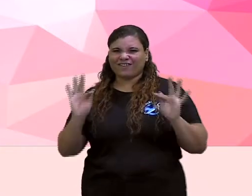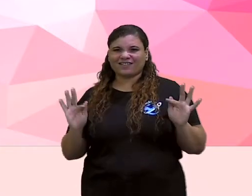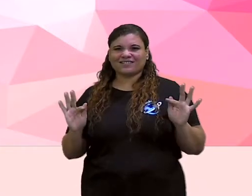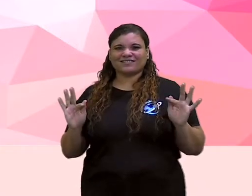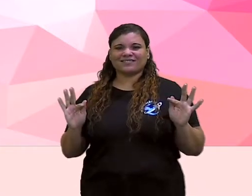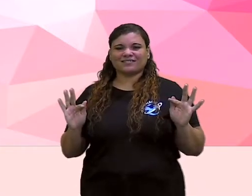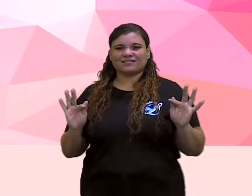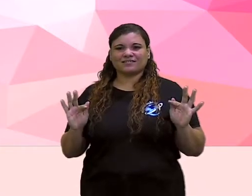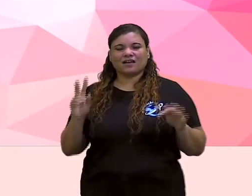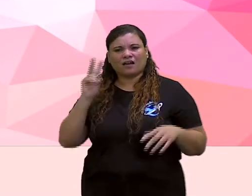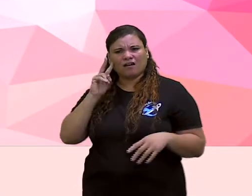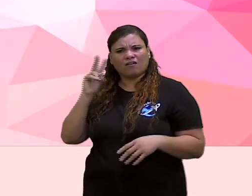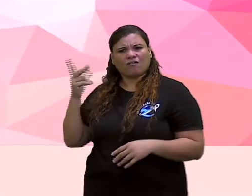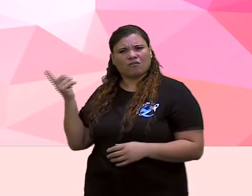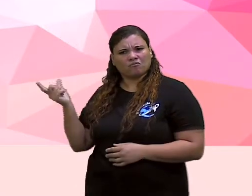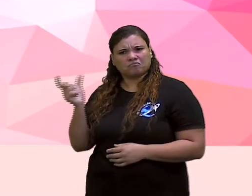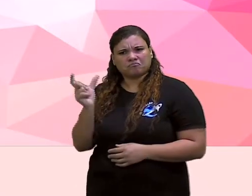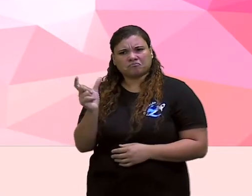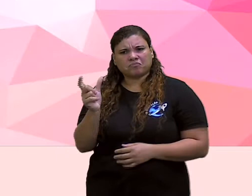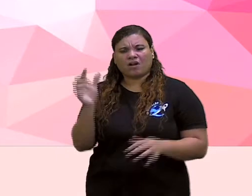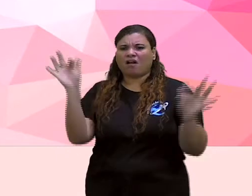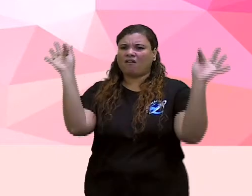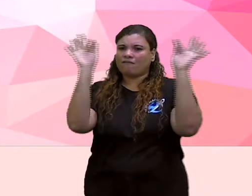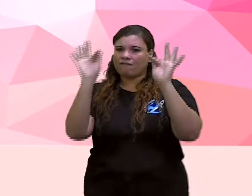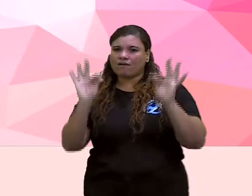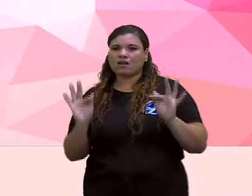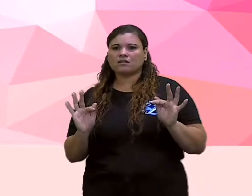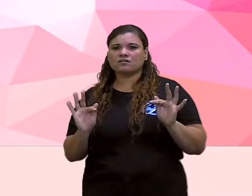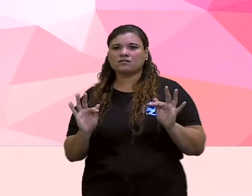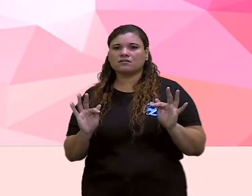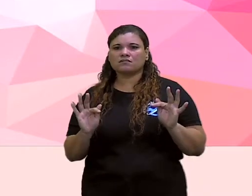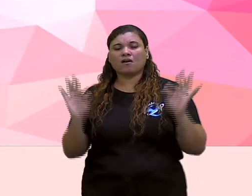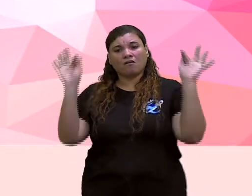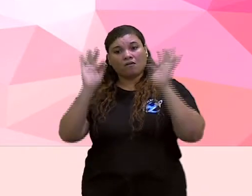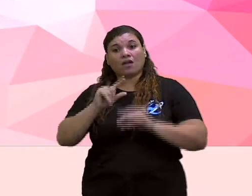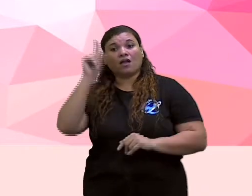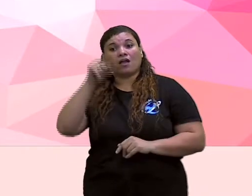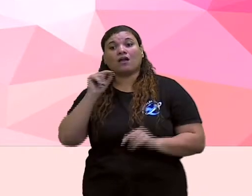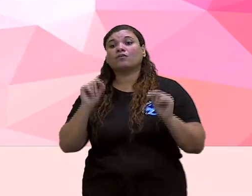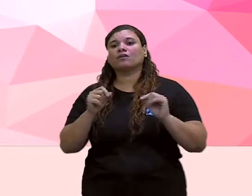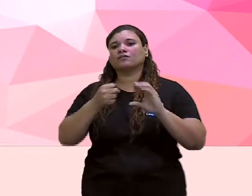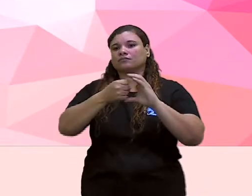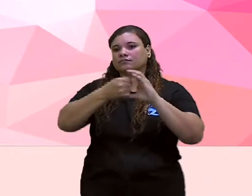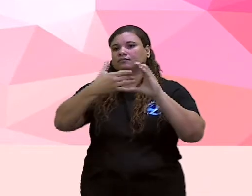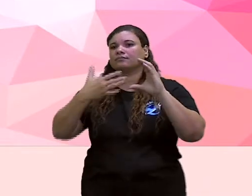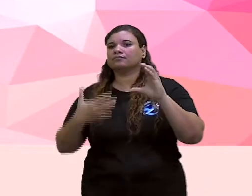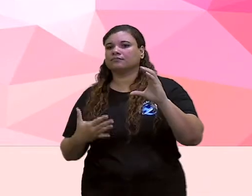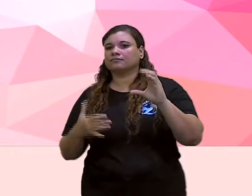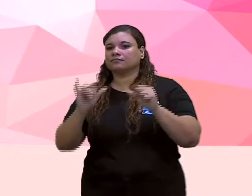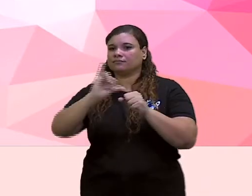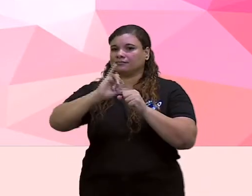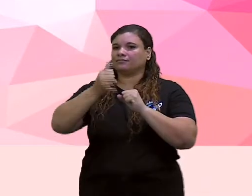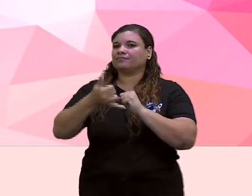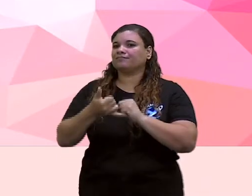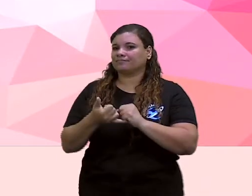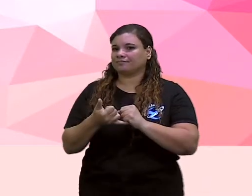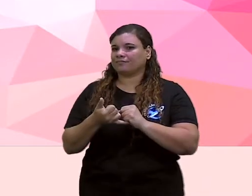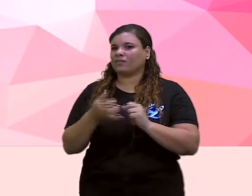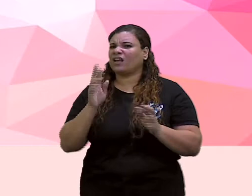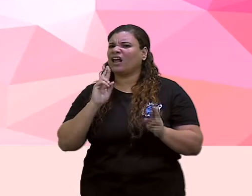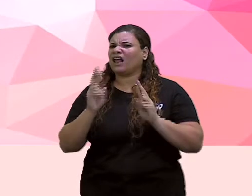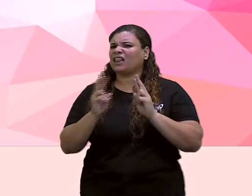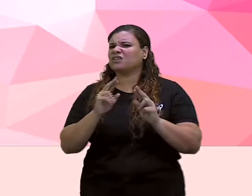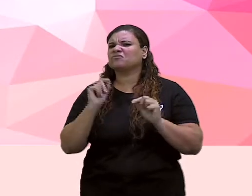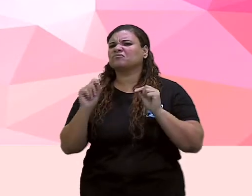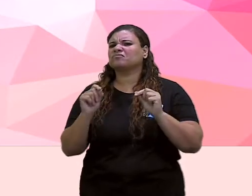marcado é felizes. Felizes é uma característica, é um adjetivo, está relacionando com quem? Com